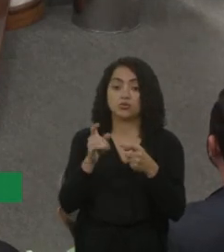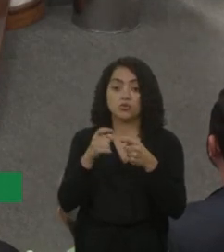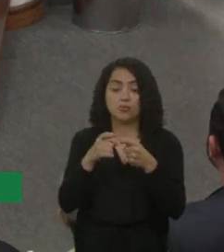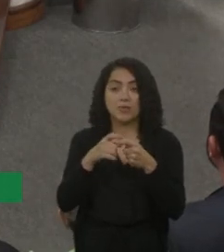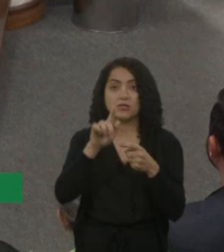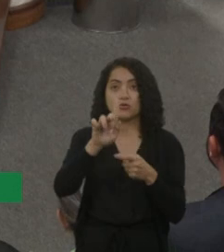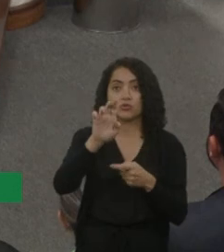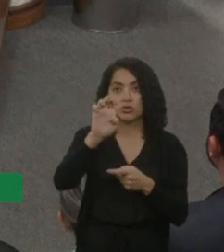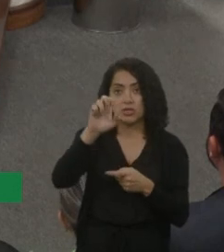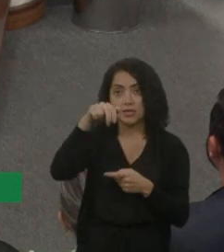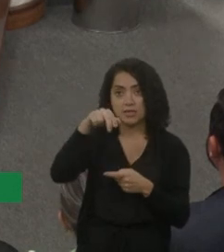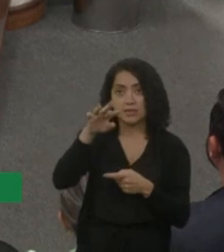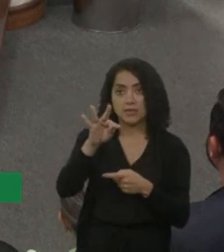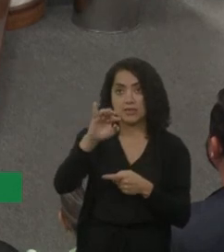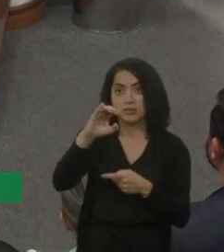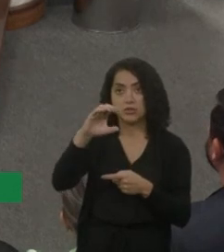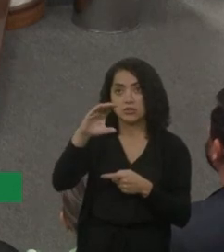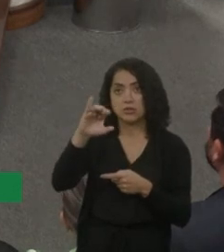gente